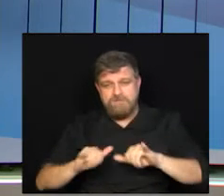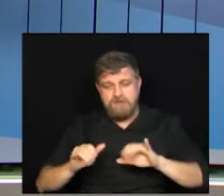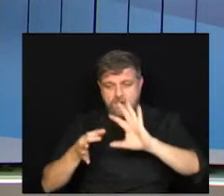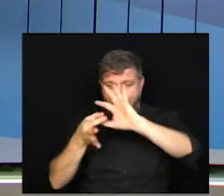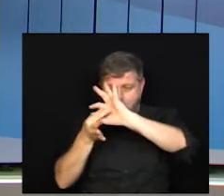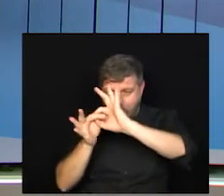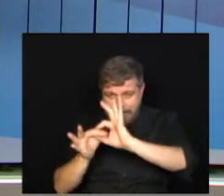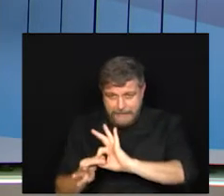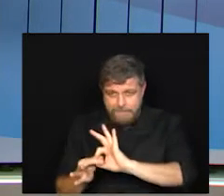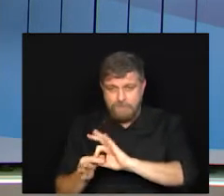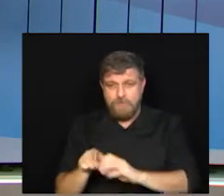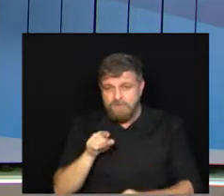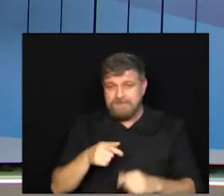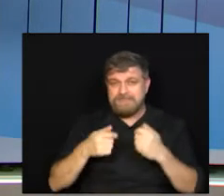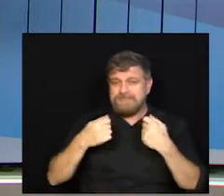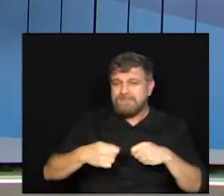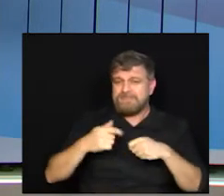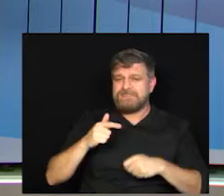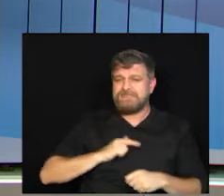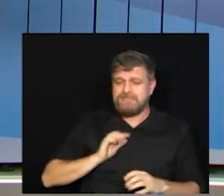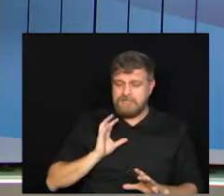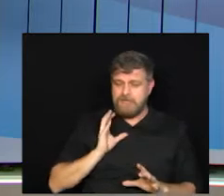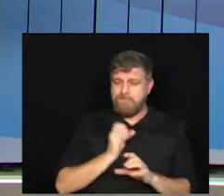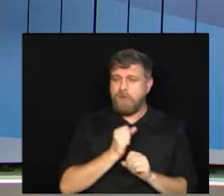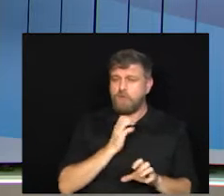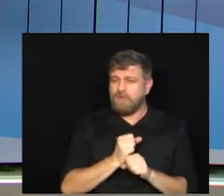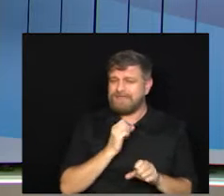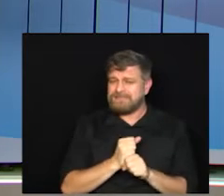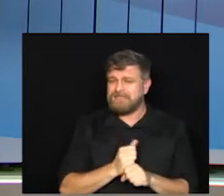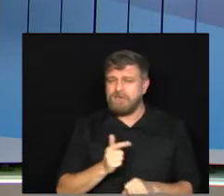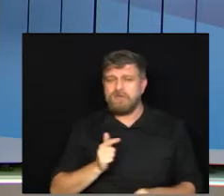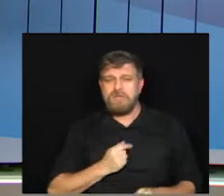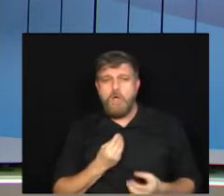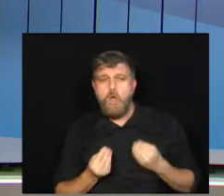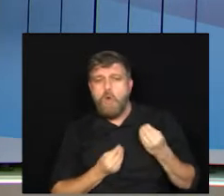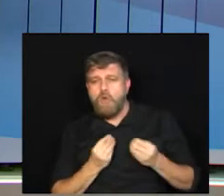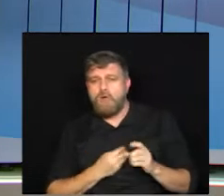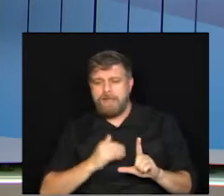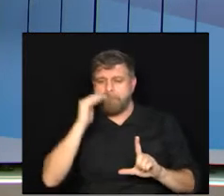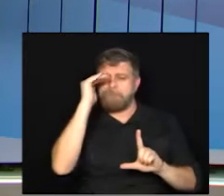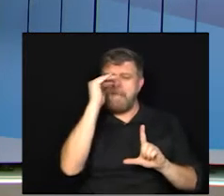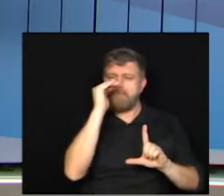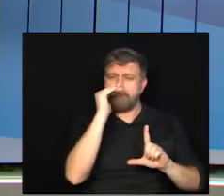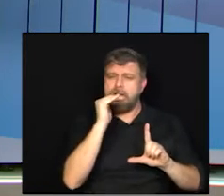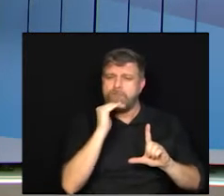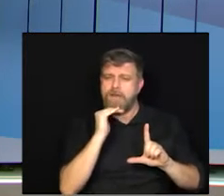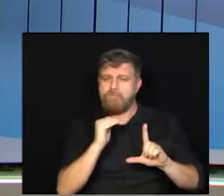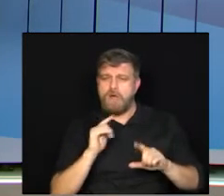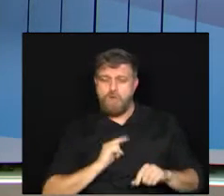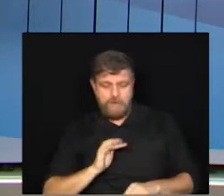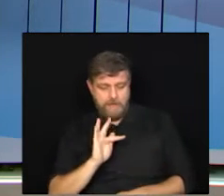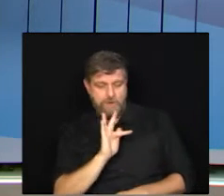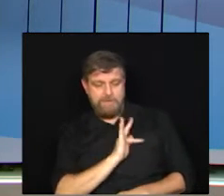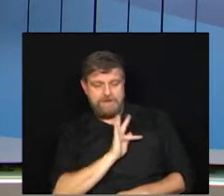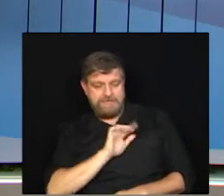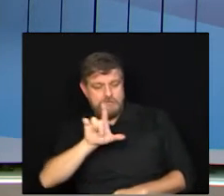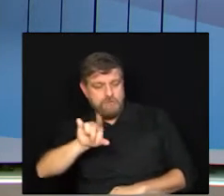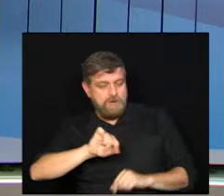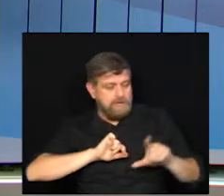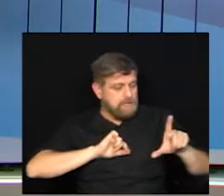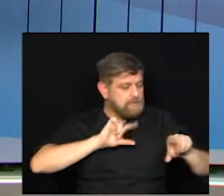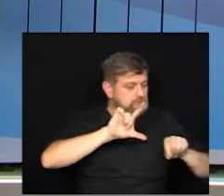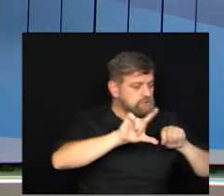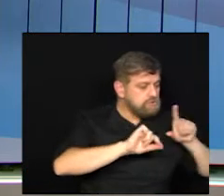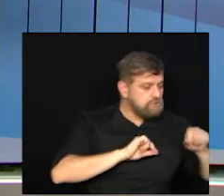olímpico, você precisa ter uma pontuação, é questão de ranking, é um treinador que faz a convocação, como